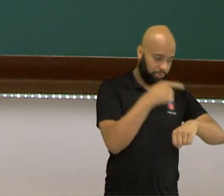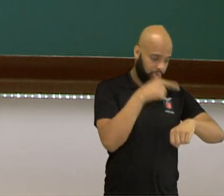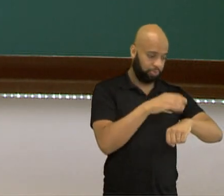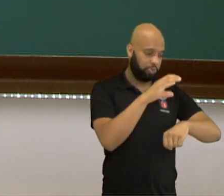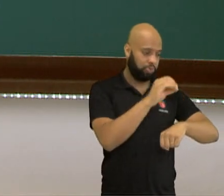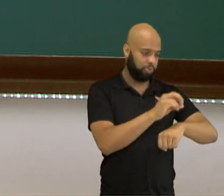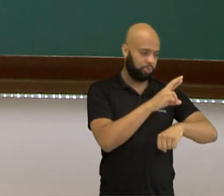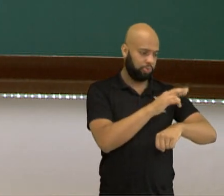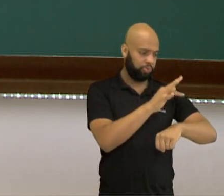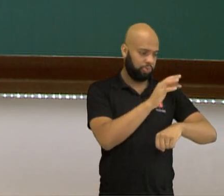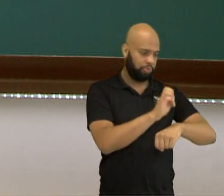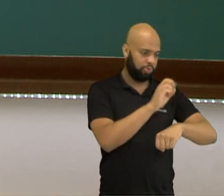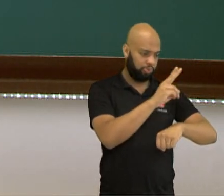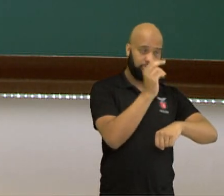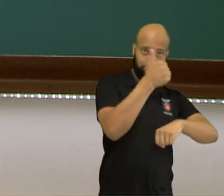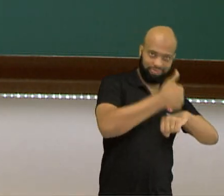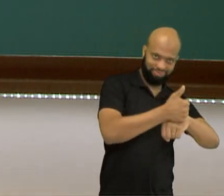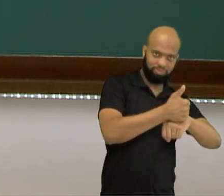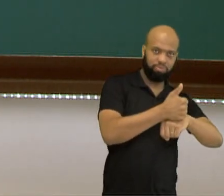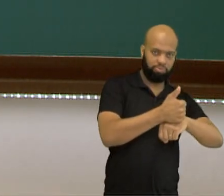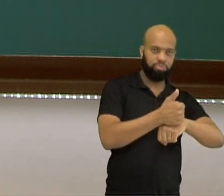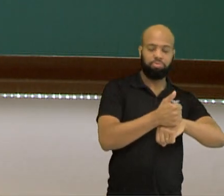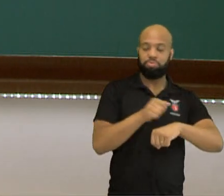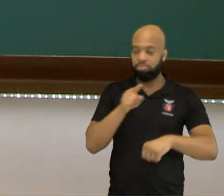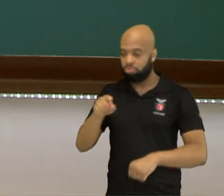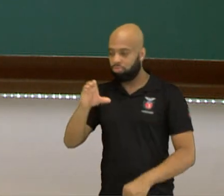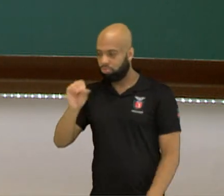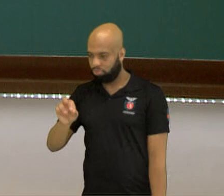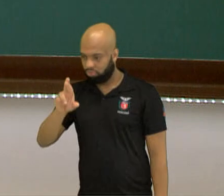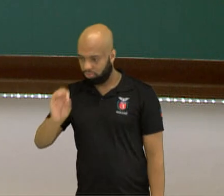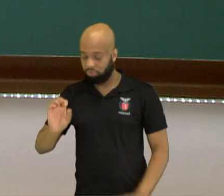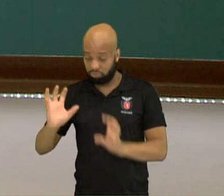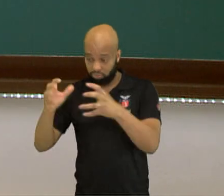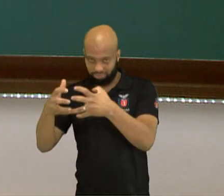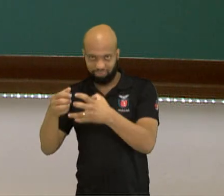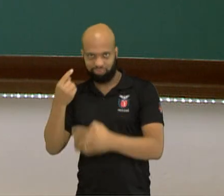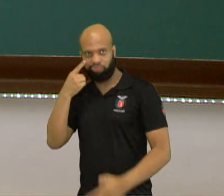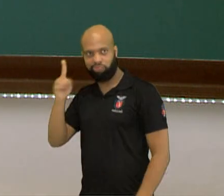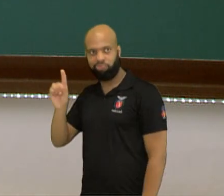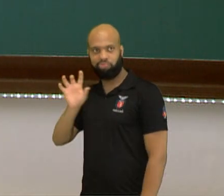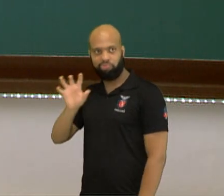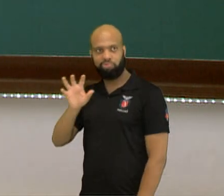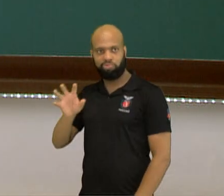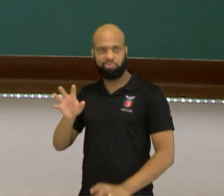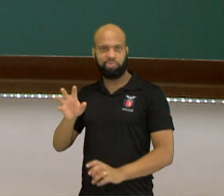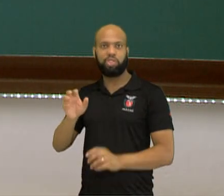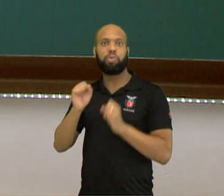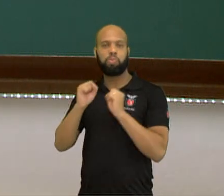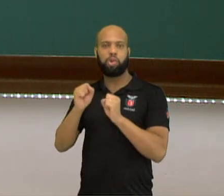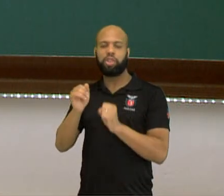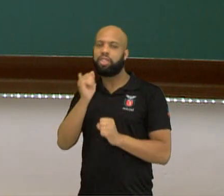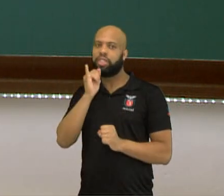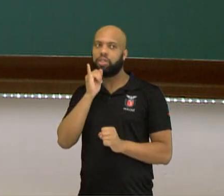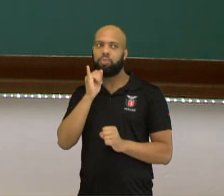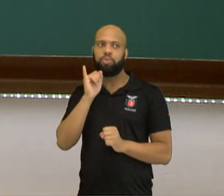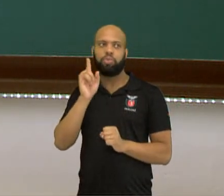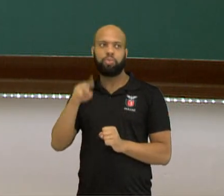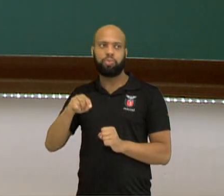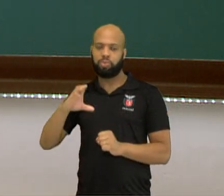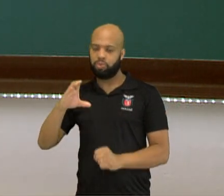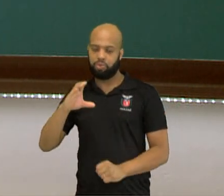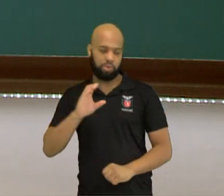né? Então, era realizado entre, né, esse diálogo que poderia ser cantado, né? O corifeu